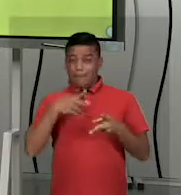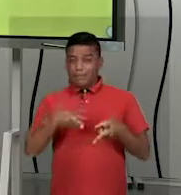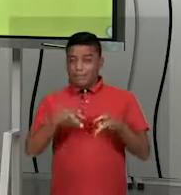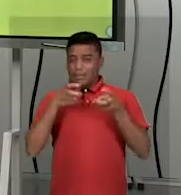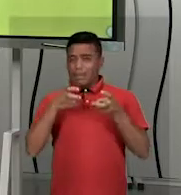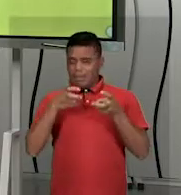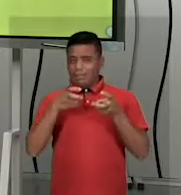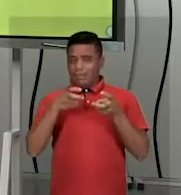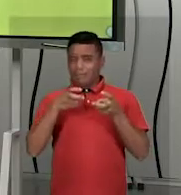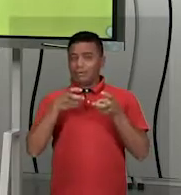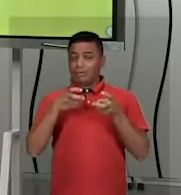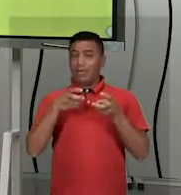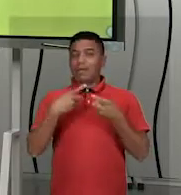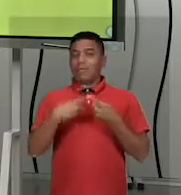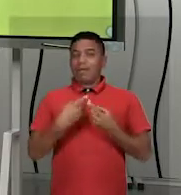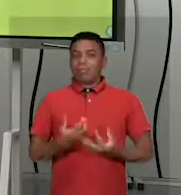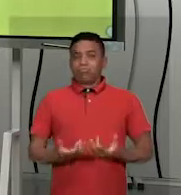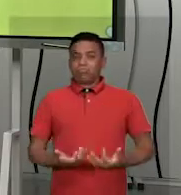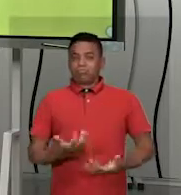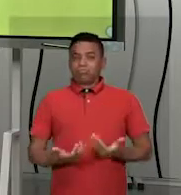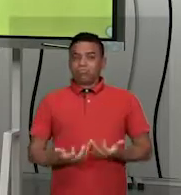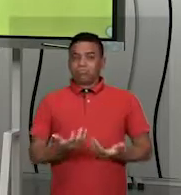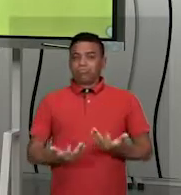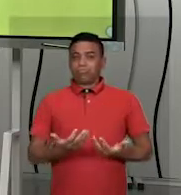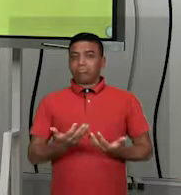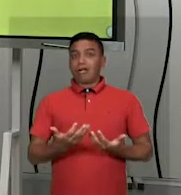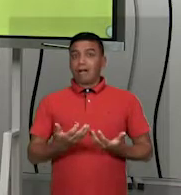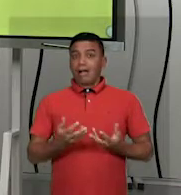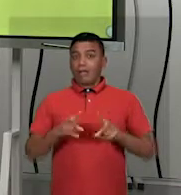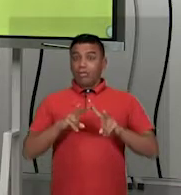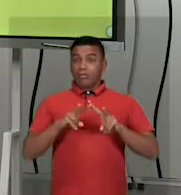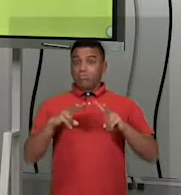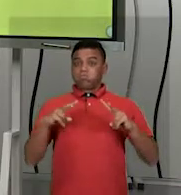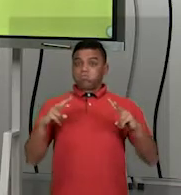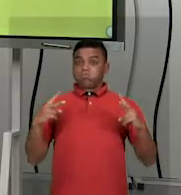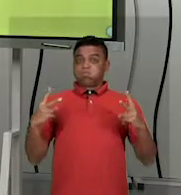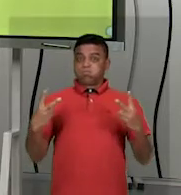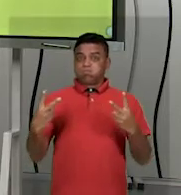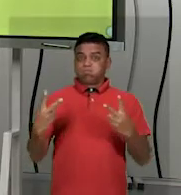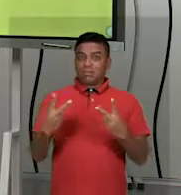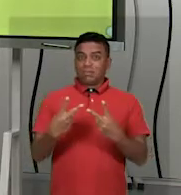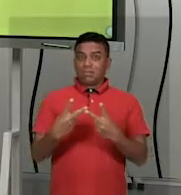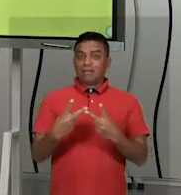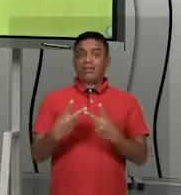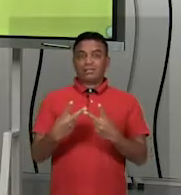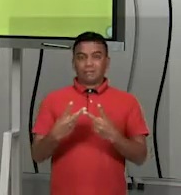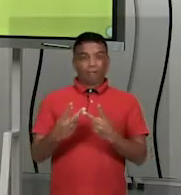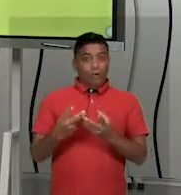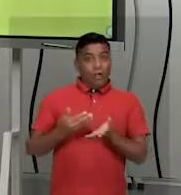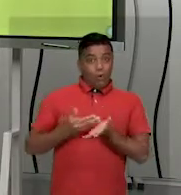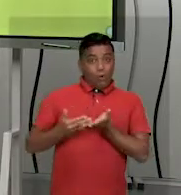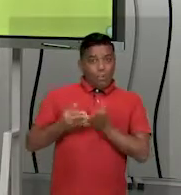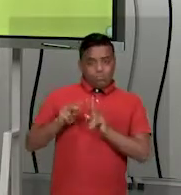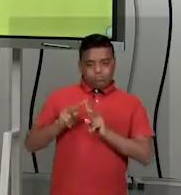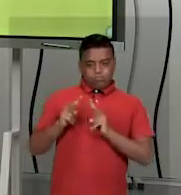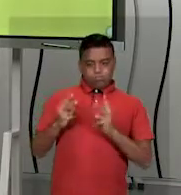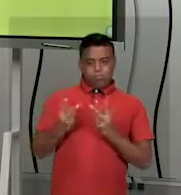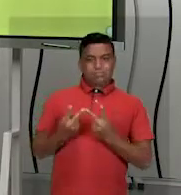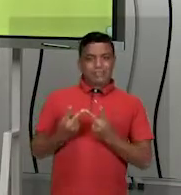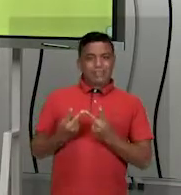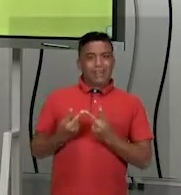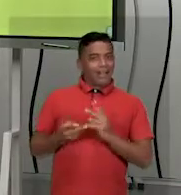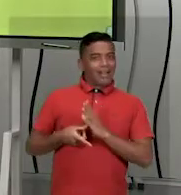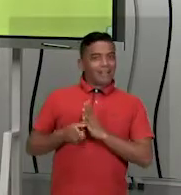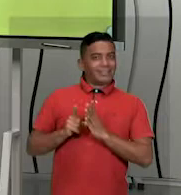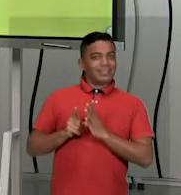em que eu terminei do aquecimento, né? E eu tenho também o volume inicial, que foi o volume